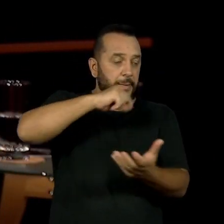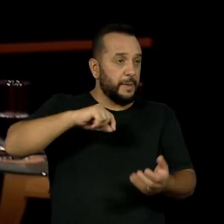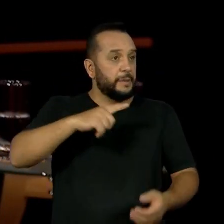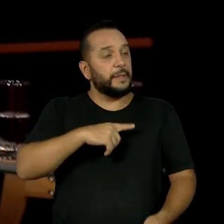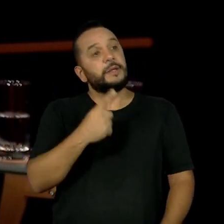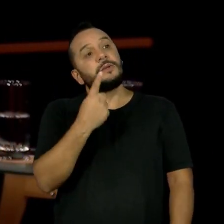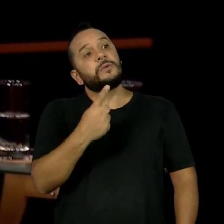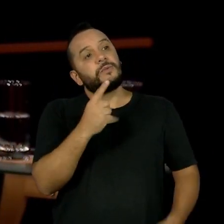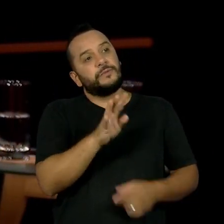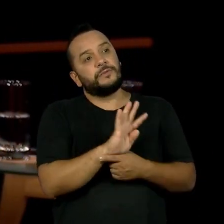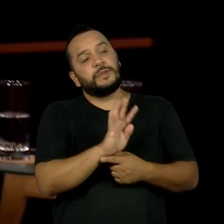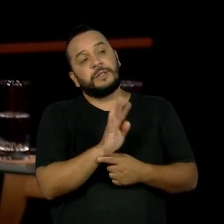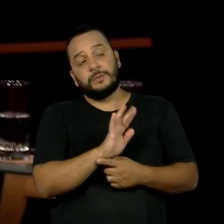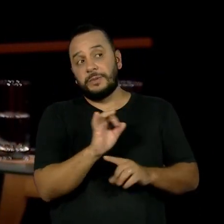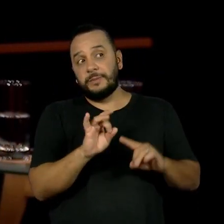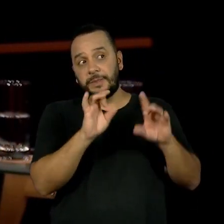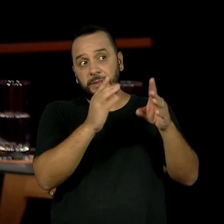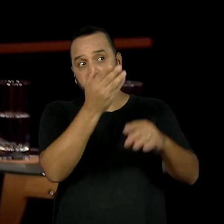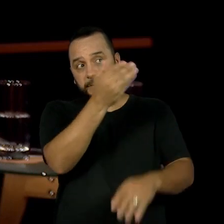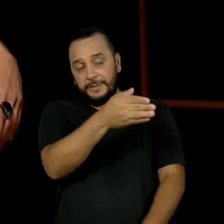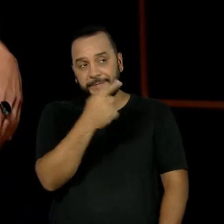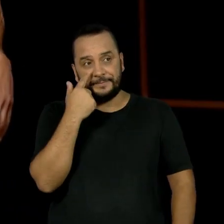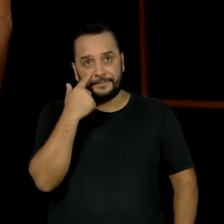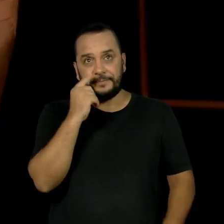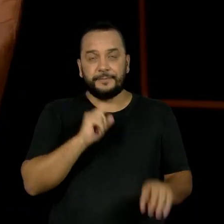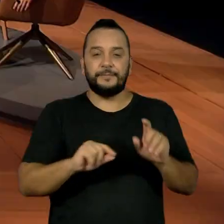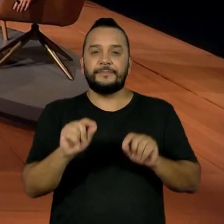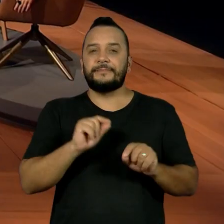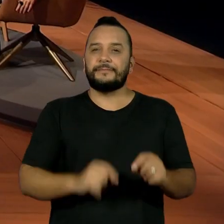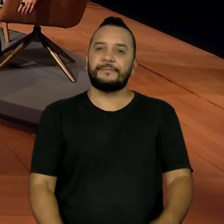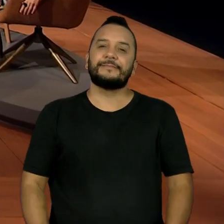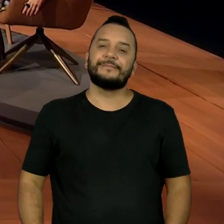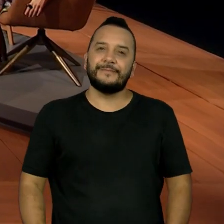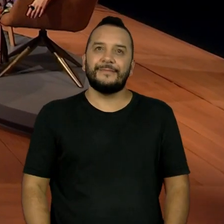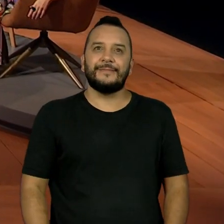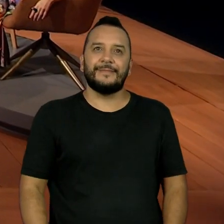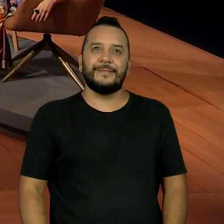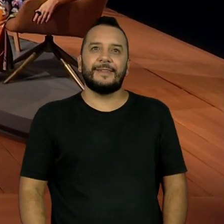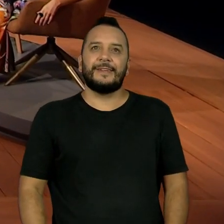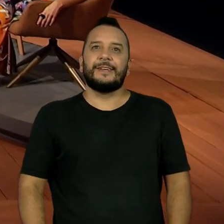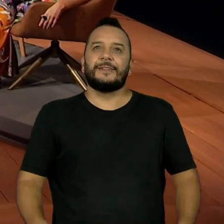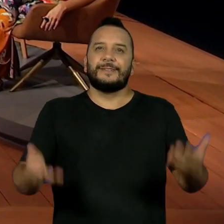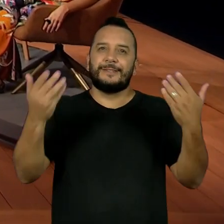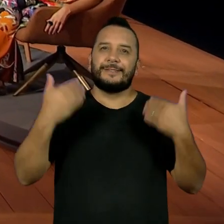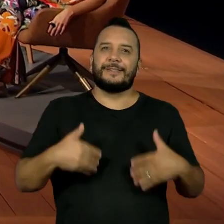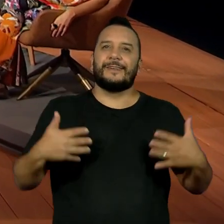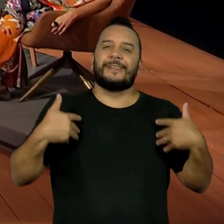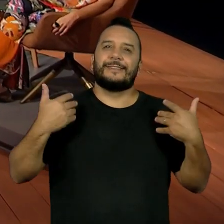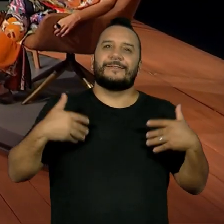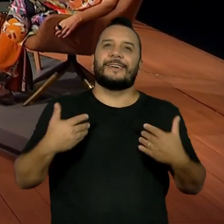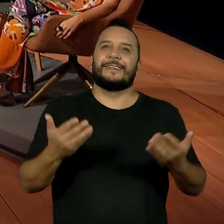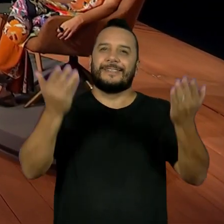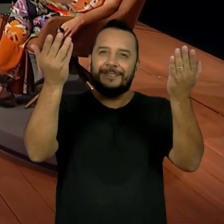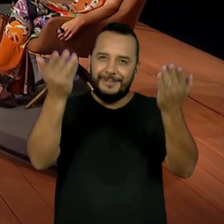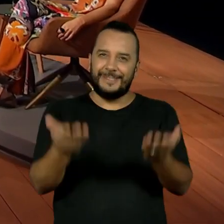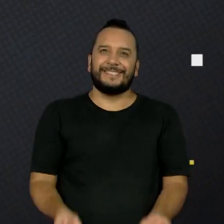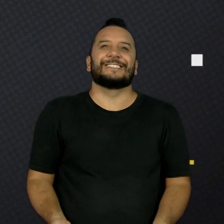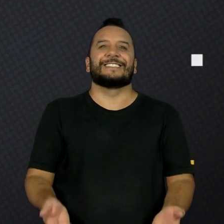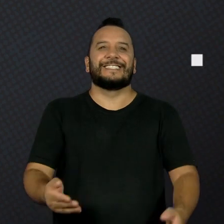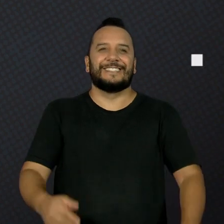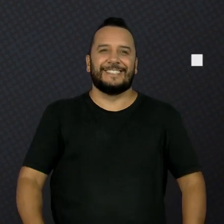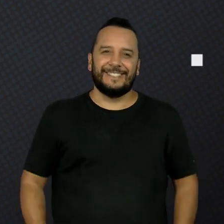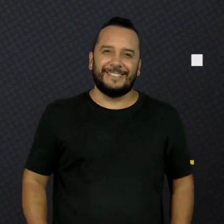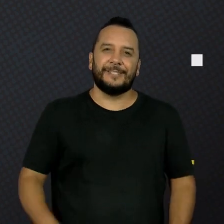temos um depoimento de uma dessas pessoas para você ver. I am so excited for